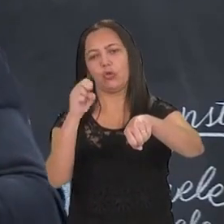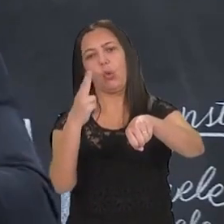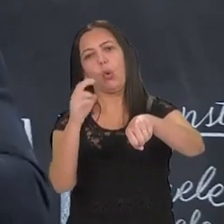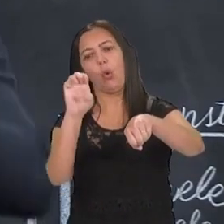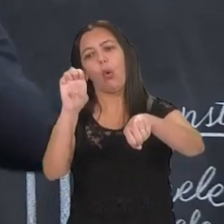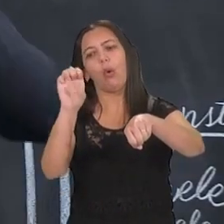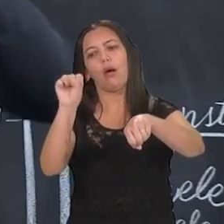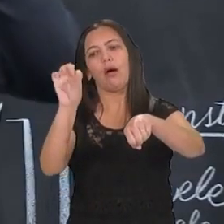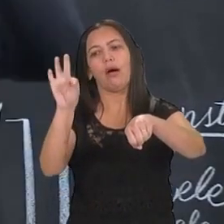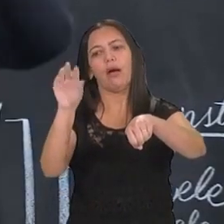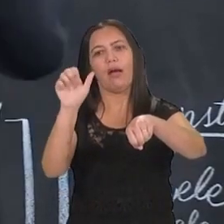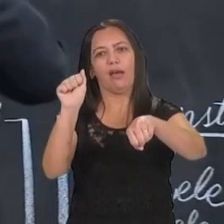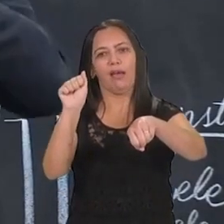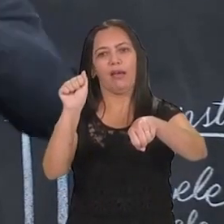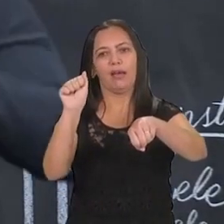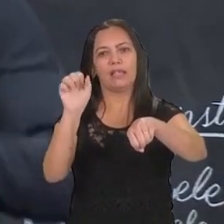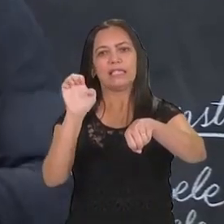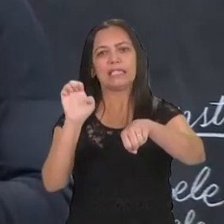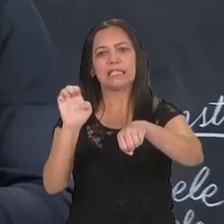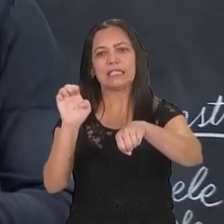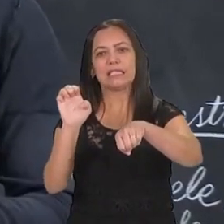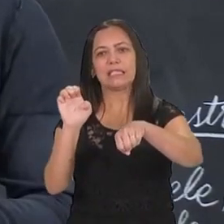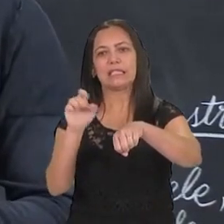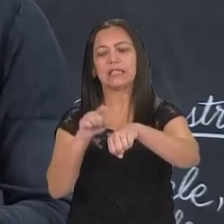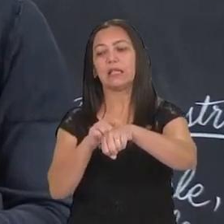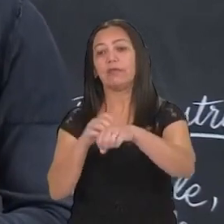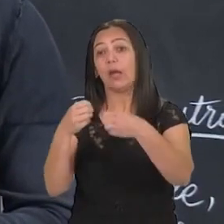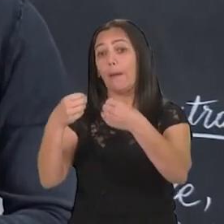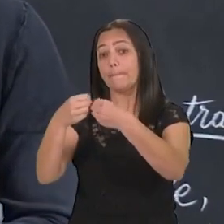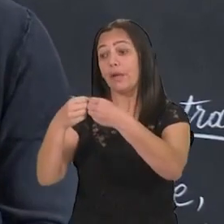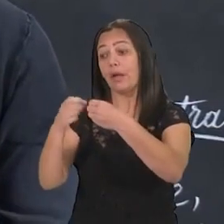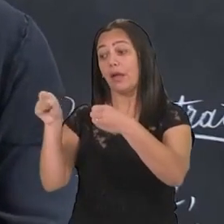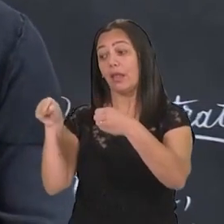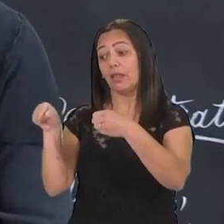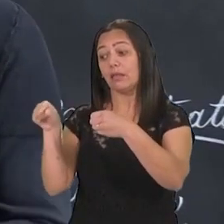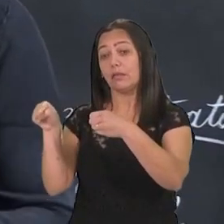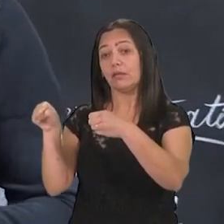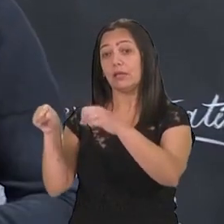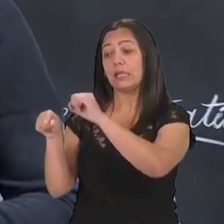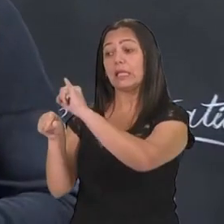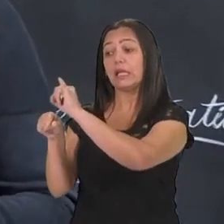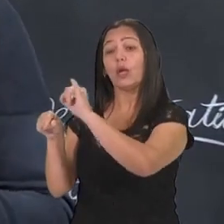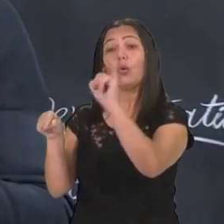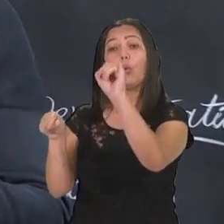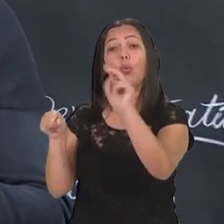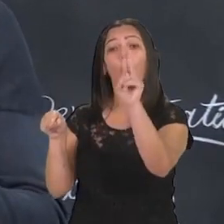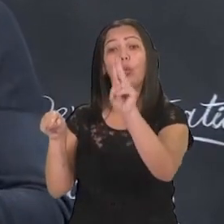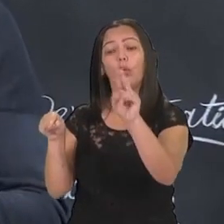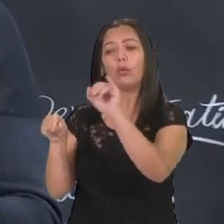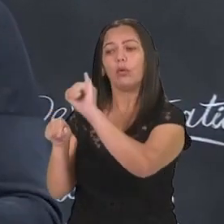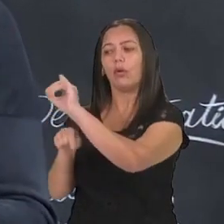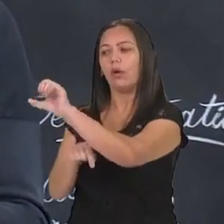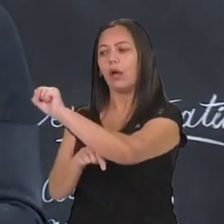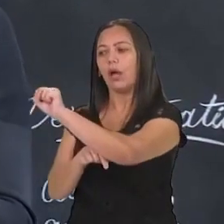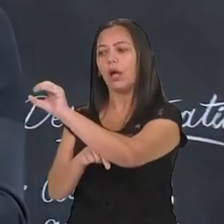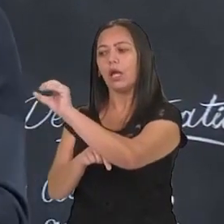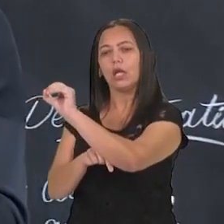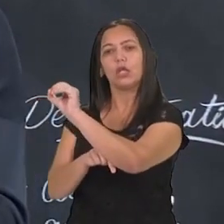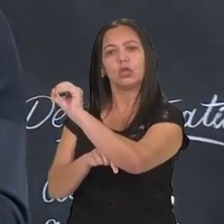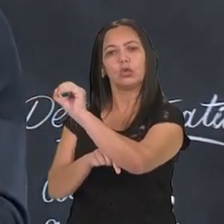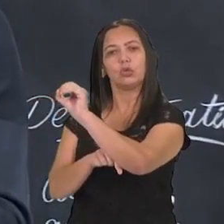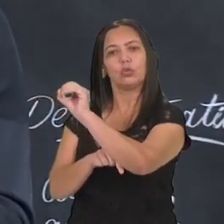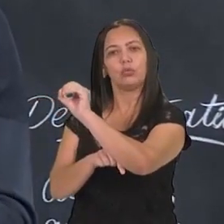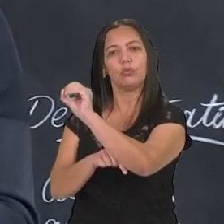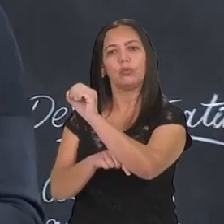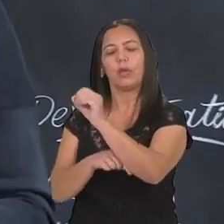o objeto estiver perto de quem ouve, eu vou usar esse, essa ou isso. Então se eu estou falando com alguém e eu peço que esse alguém pegue um objeto que está